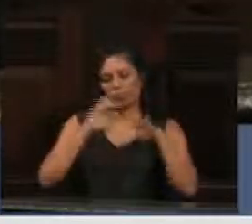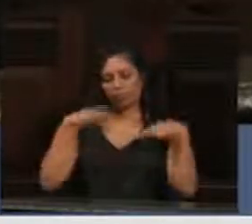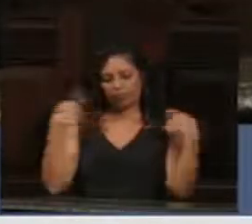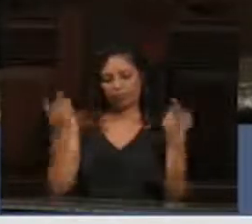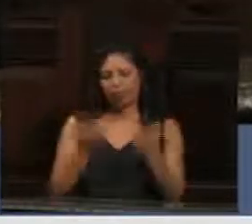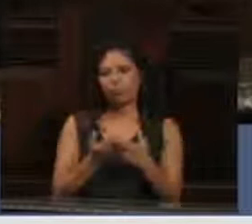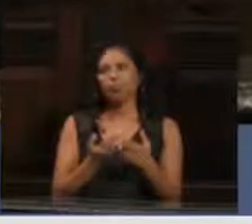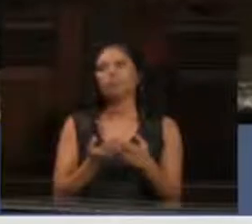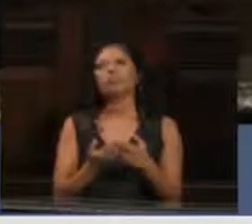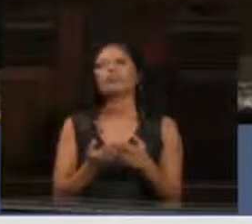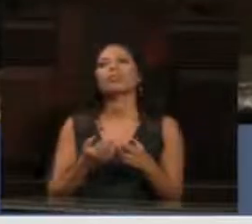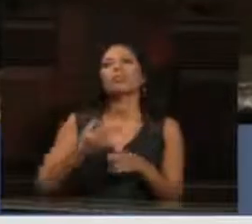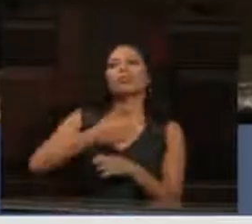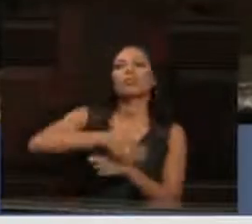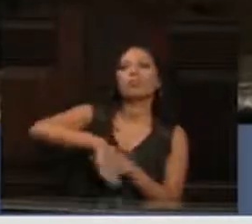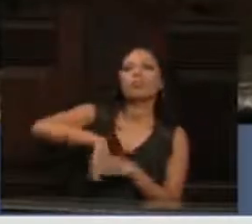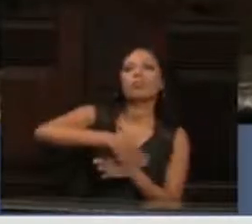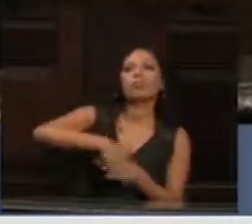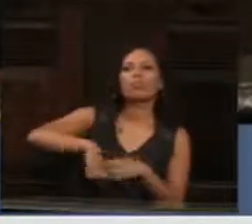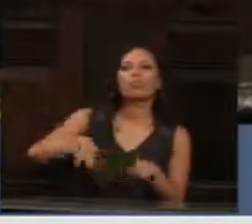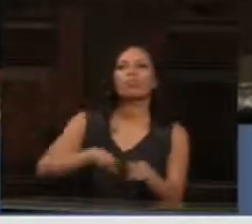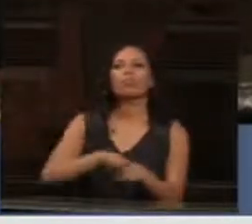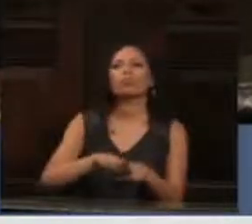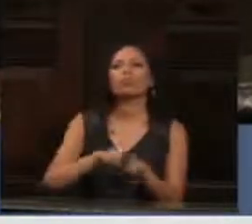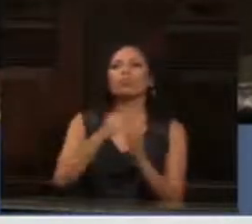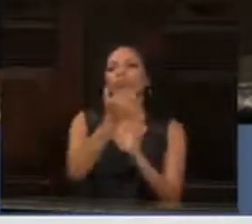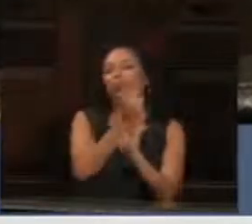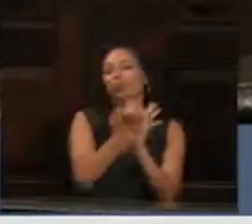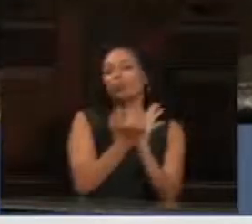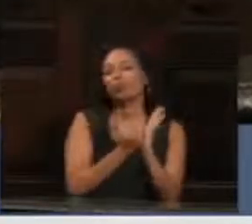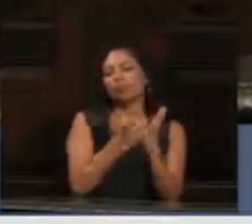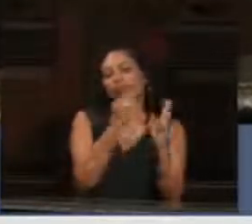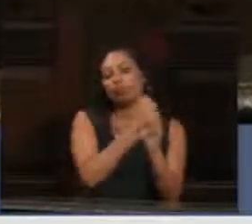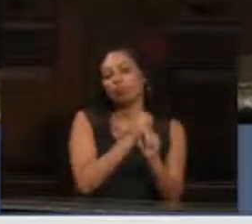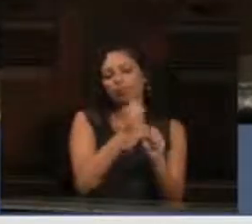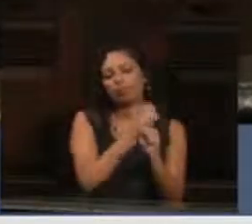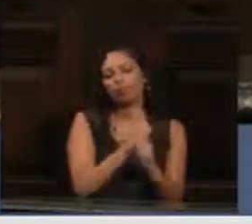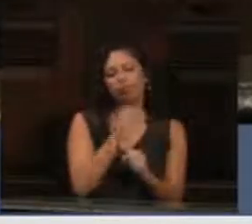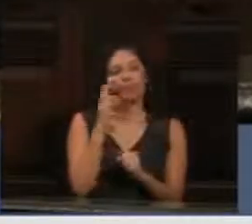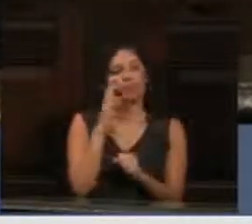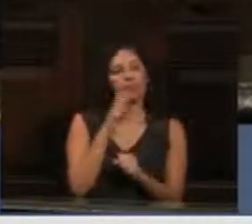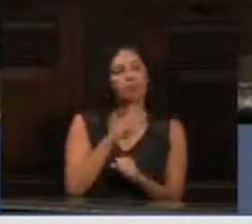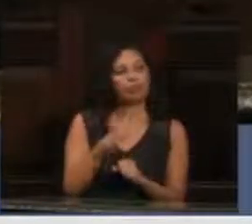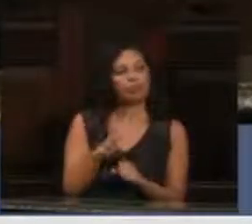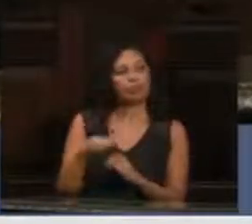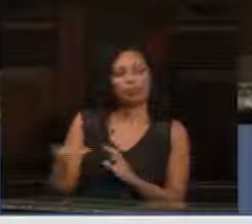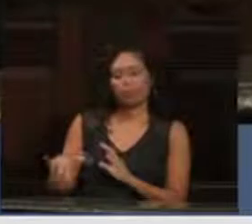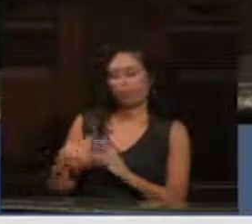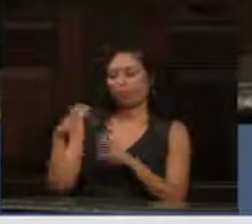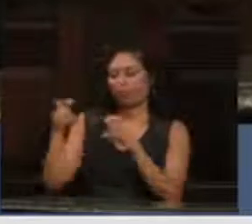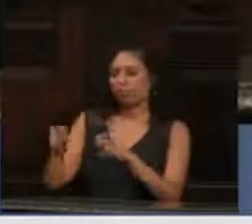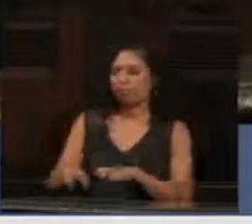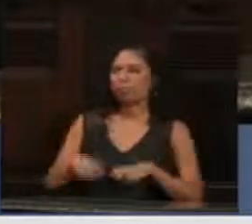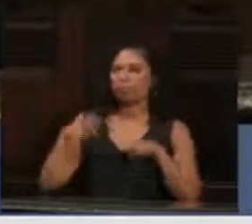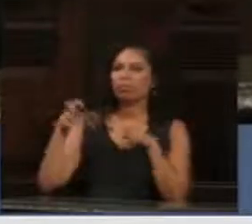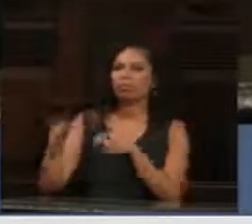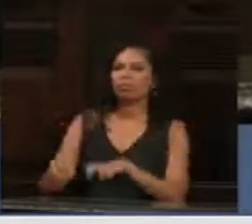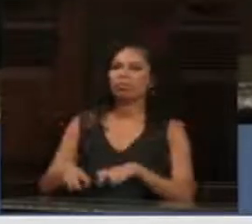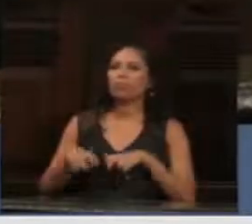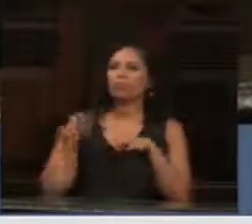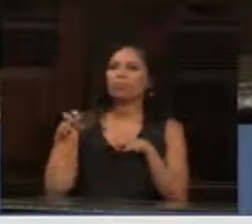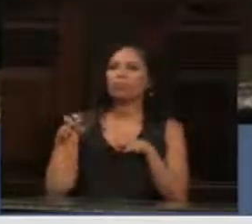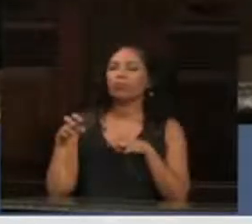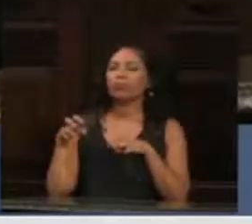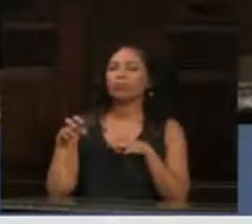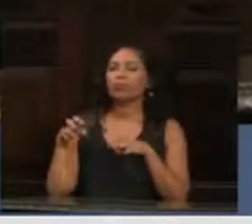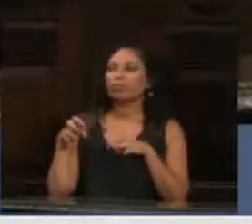participo das duas, e também da Comissão de Orçamento, com a presença do secretário de Fazenda para discutir